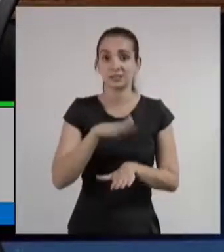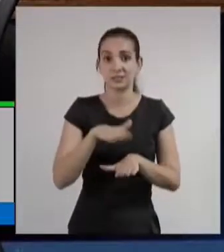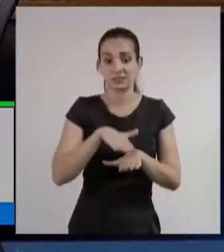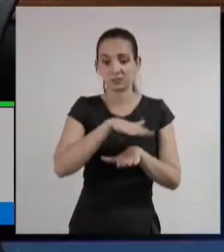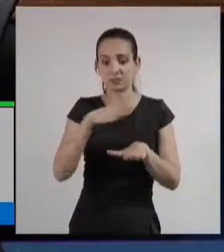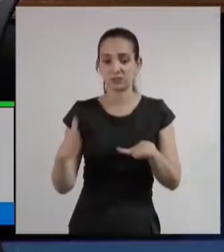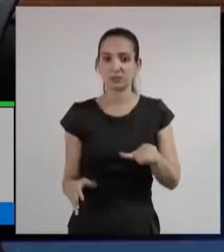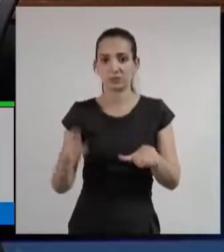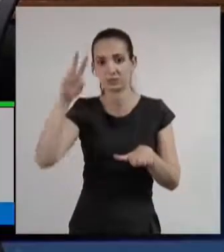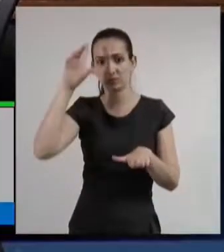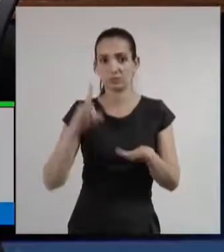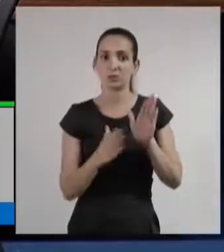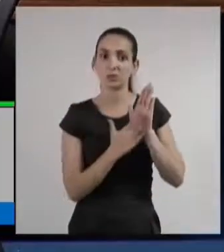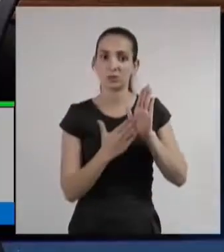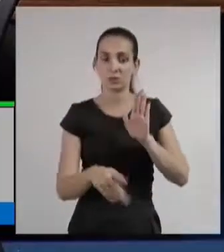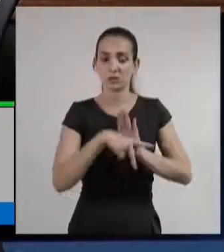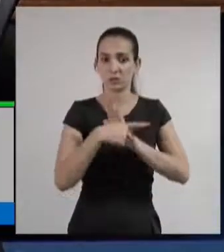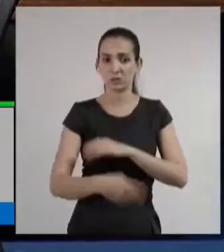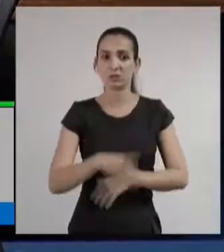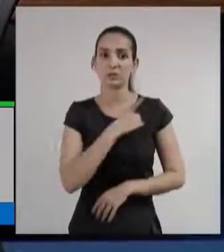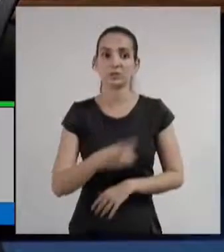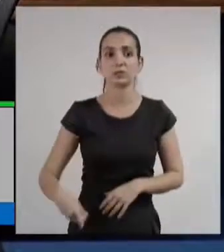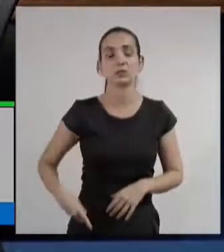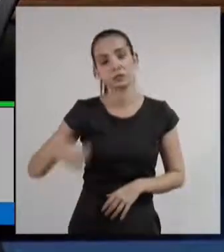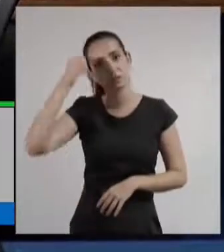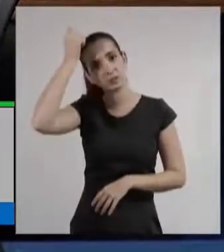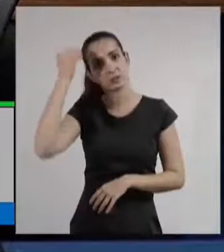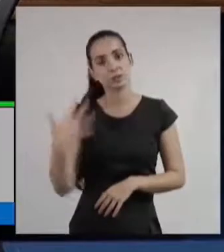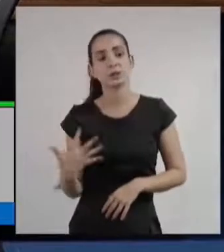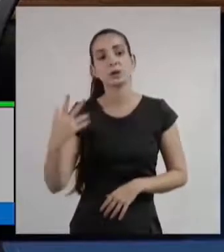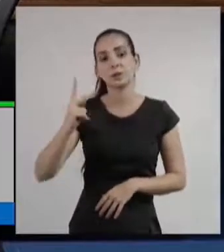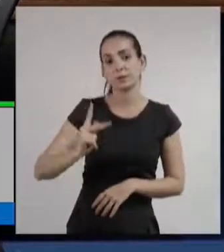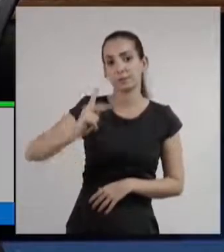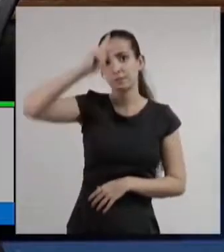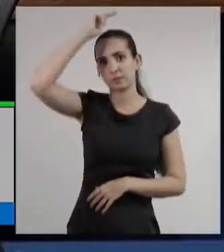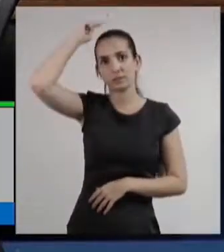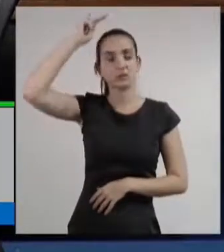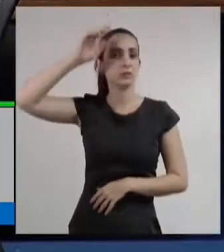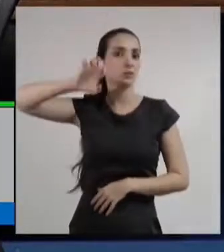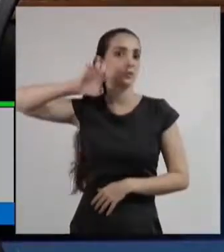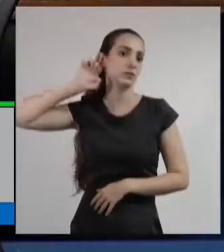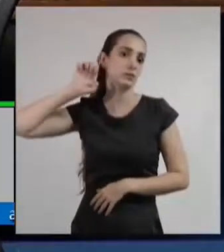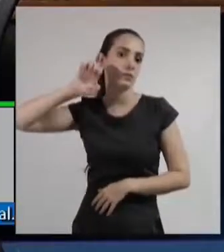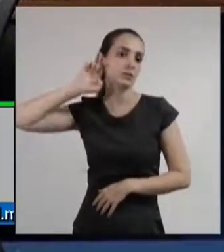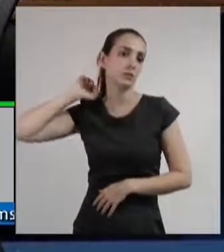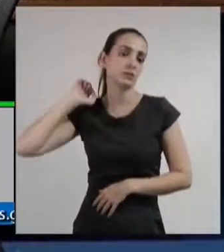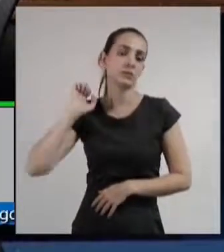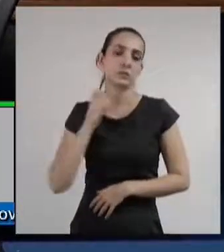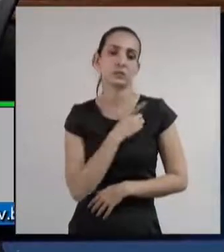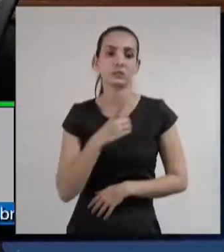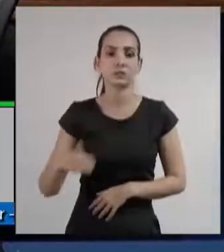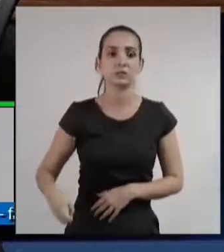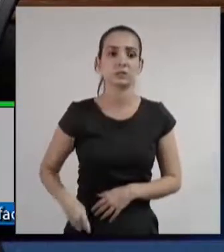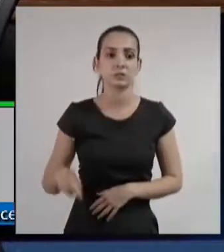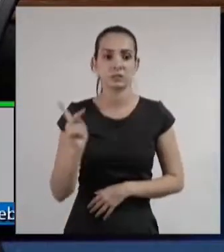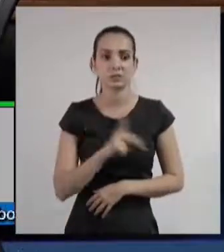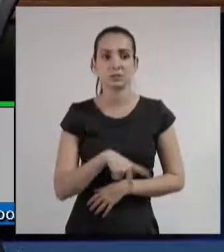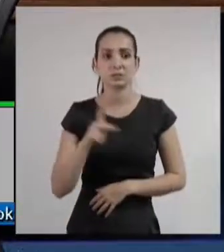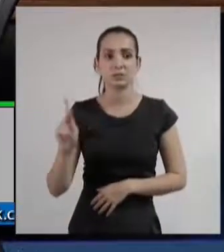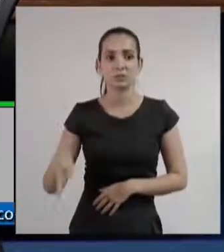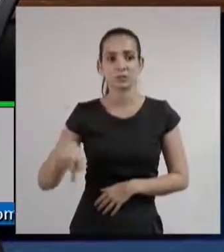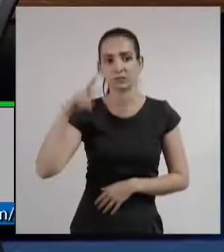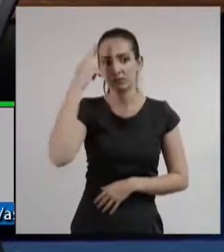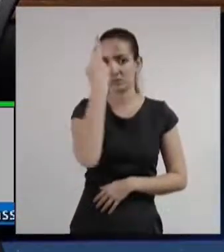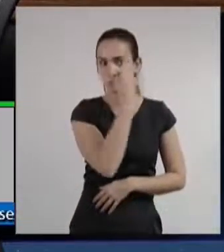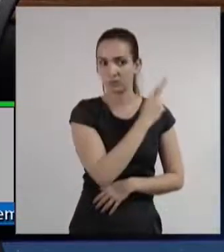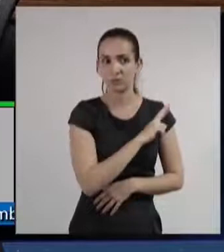proposições apresentadas pelos deputados Antonieta Murim, Paulo Correia, Eduardo Rocha, deputado professor Rinaldo e